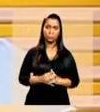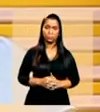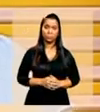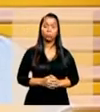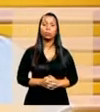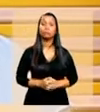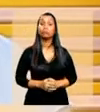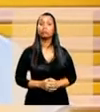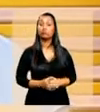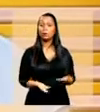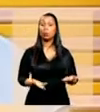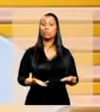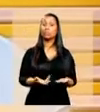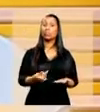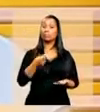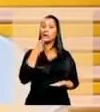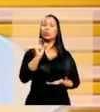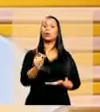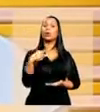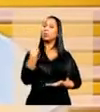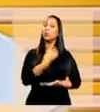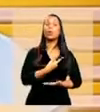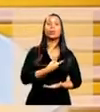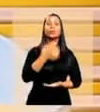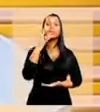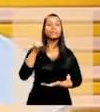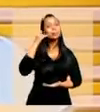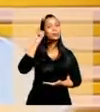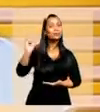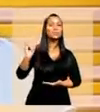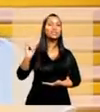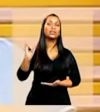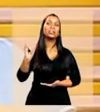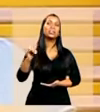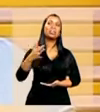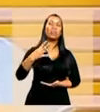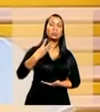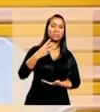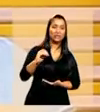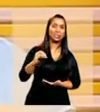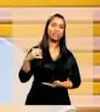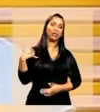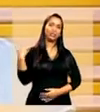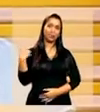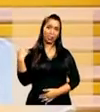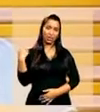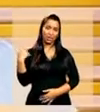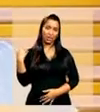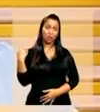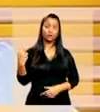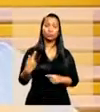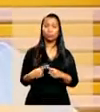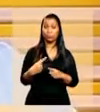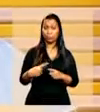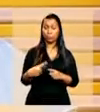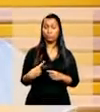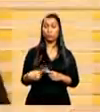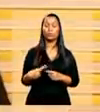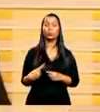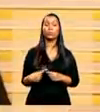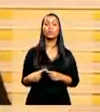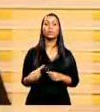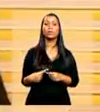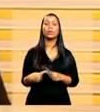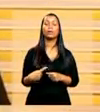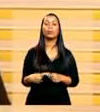Sempre. Diz que a gente deixa de ser criança aos 30 anos, né? Porque